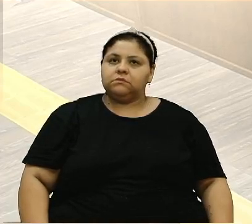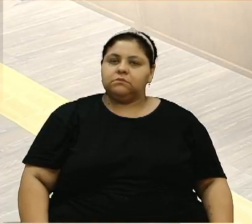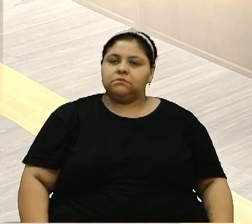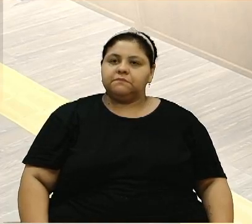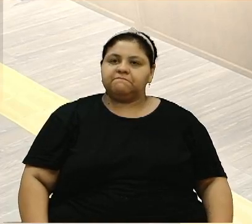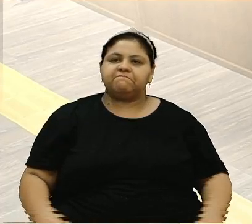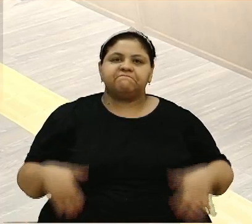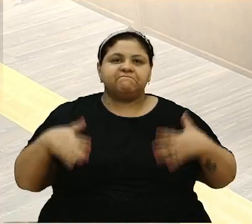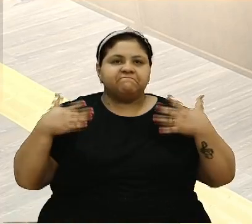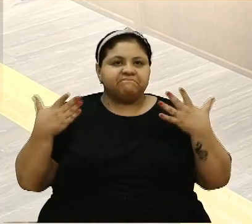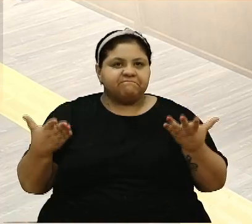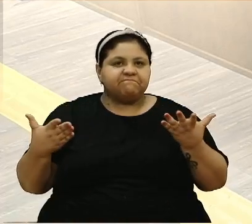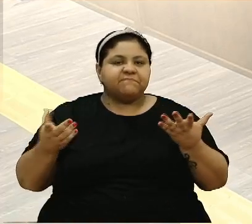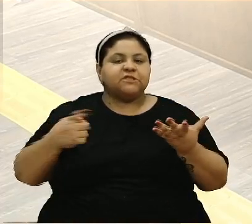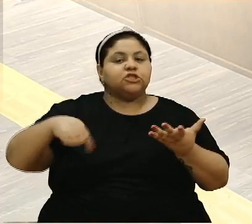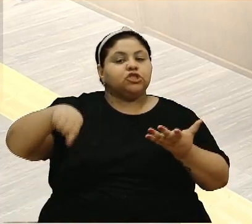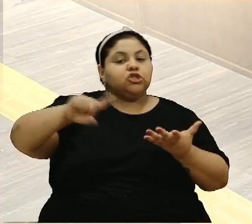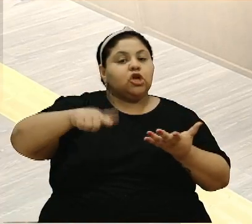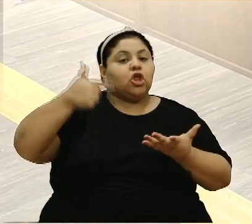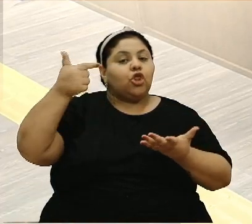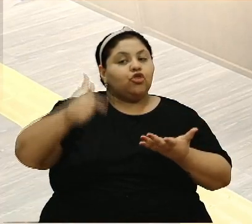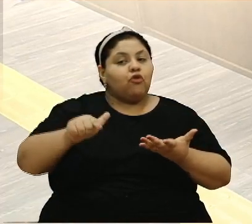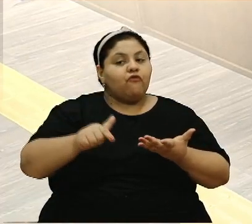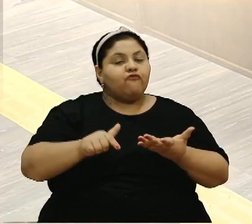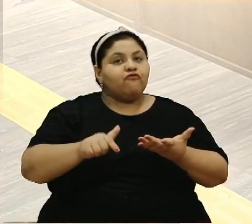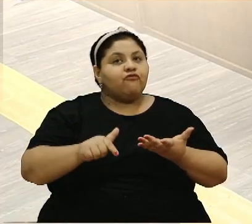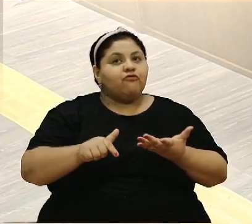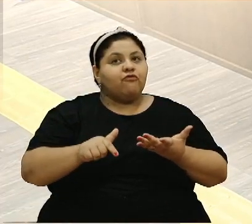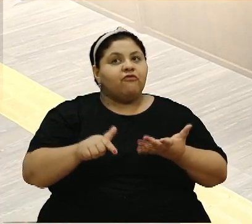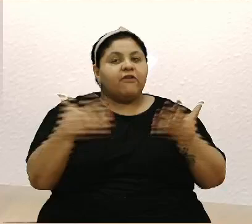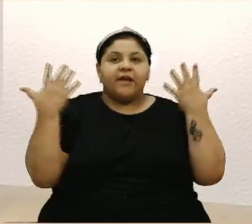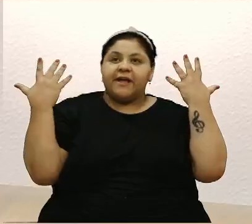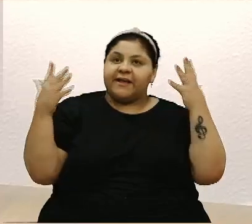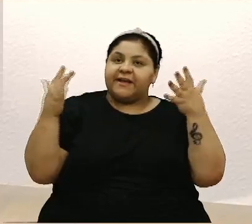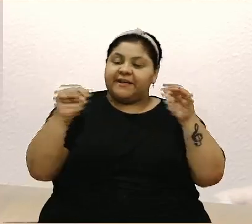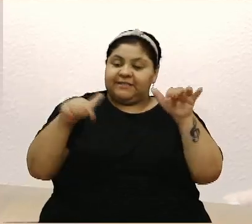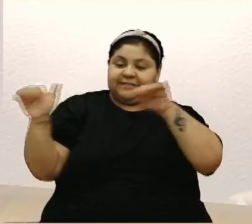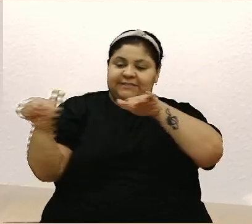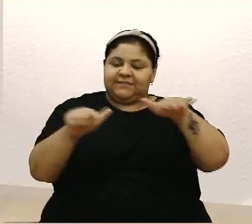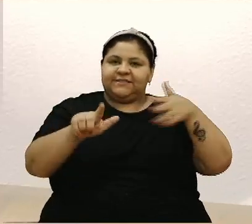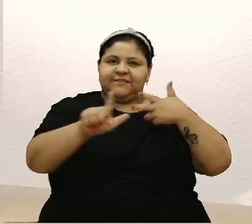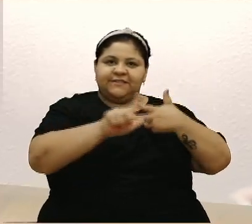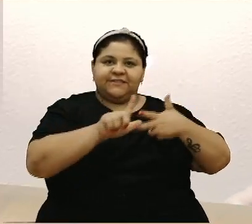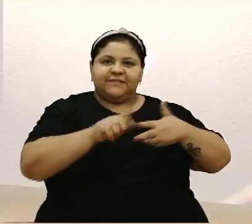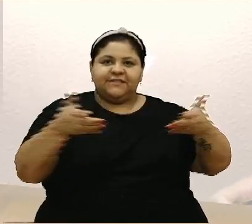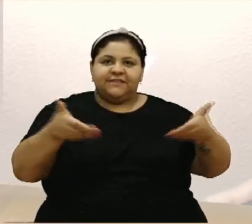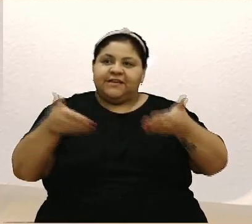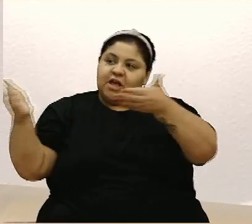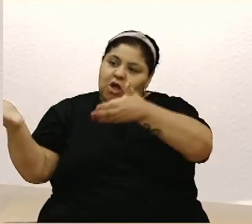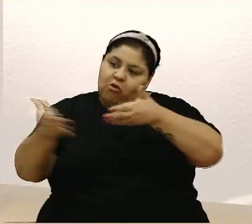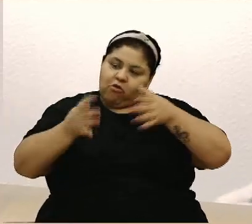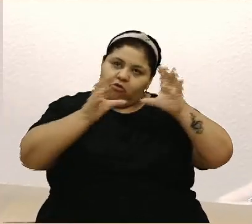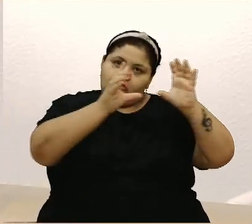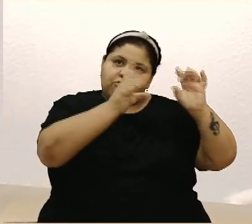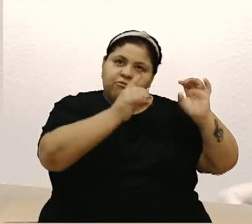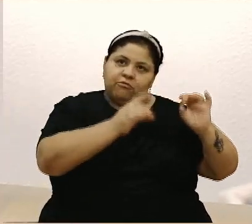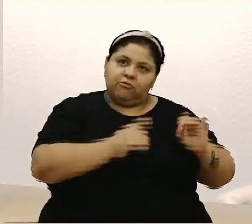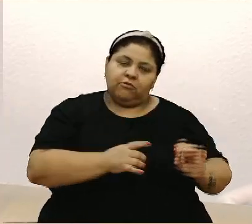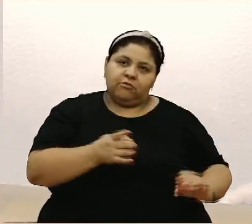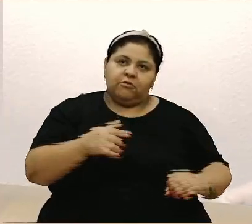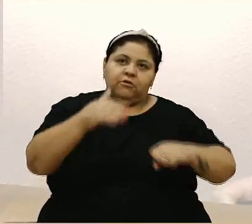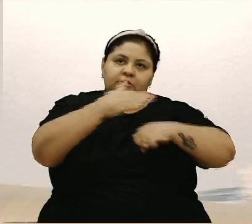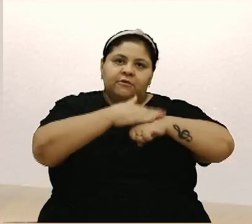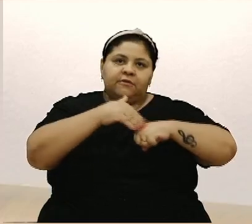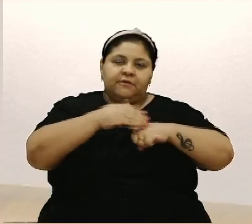Muito bem, nós vamos mais uma vez celebrar essa Semana do Legislativo, agora com um convidado muito especial, nosso